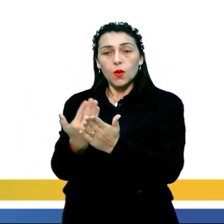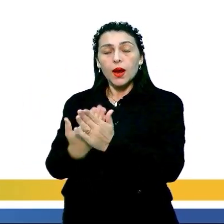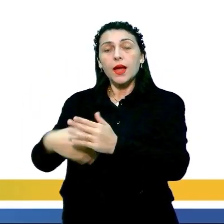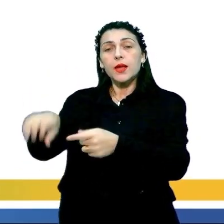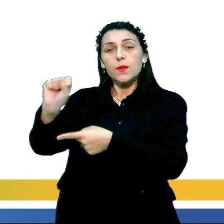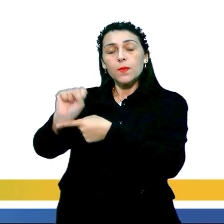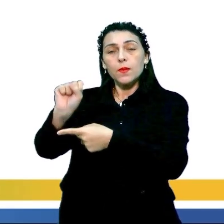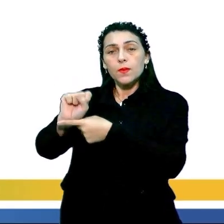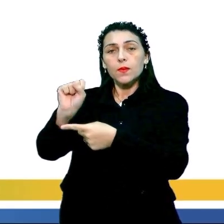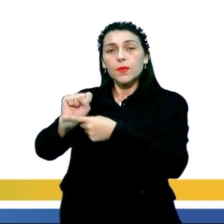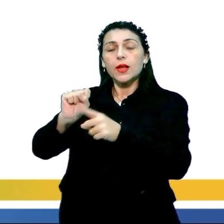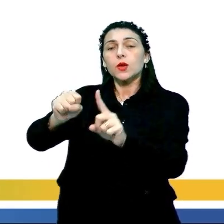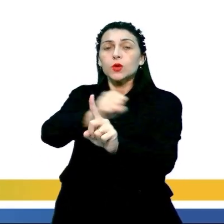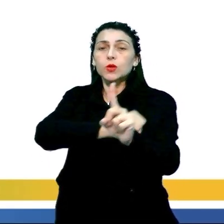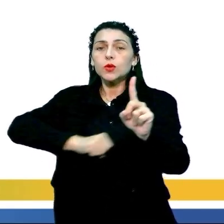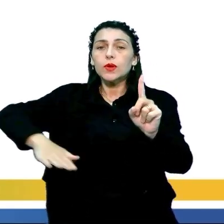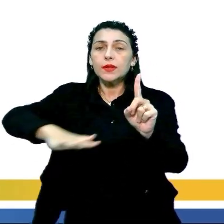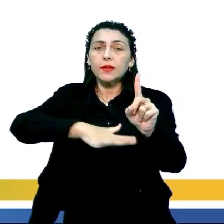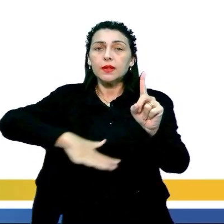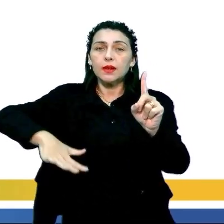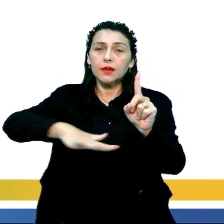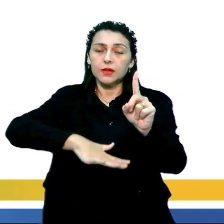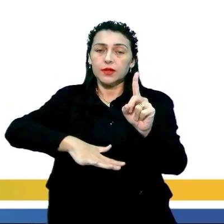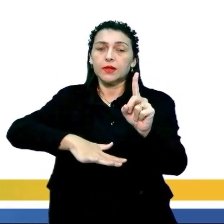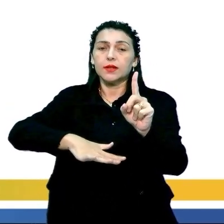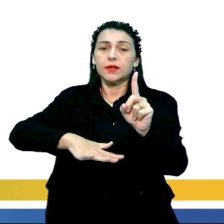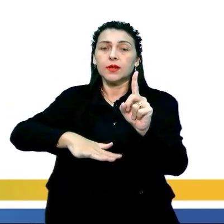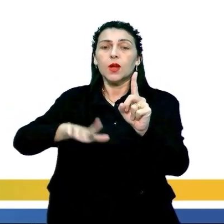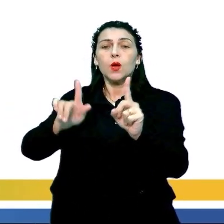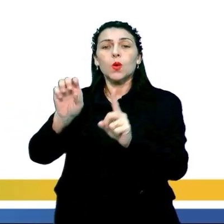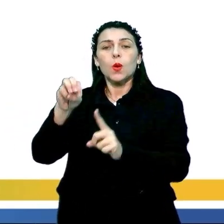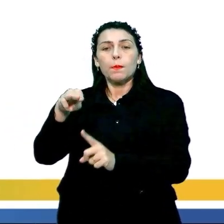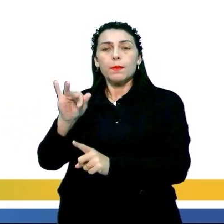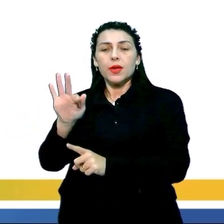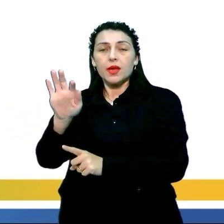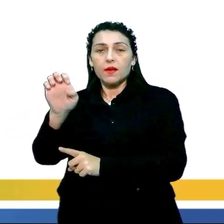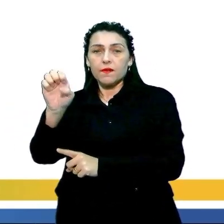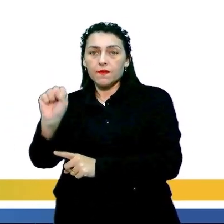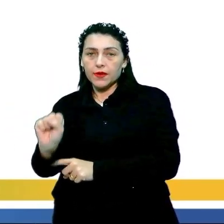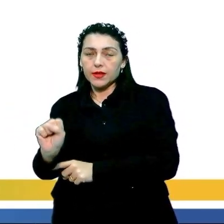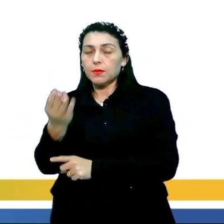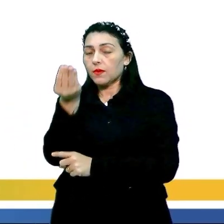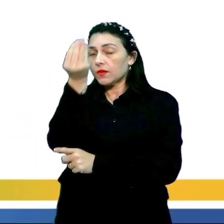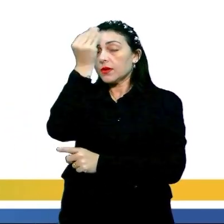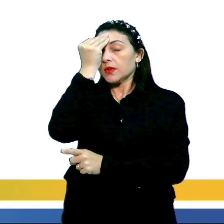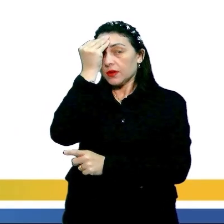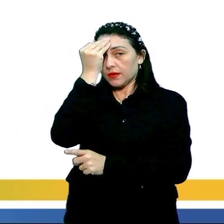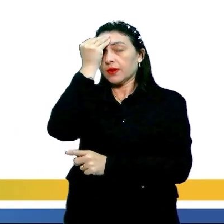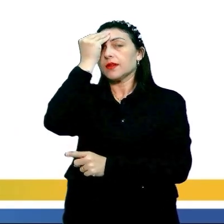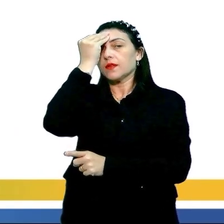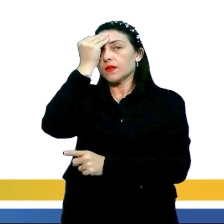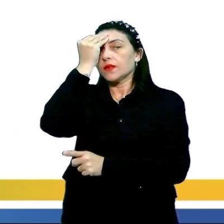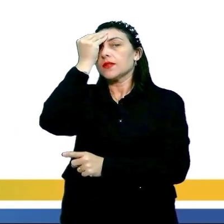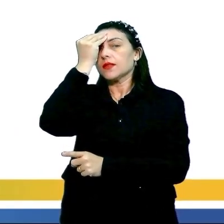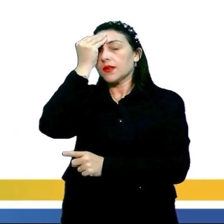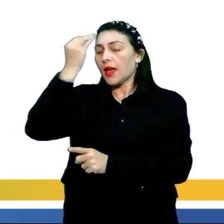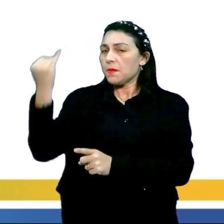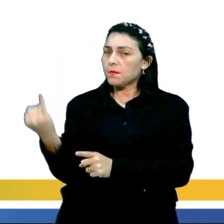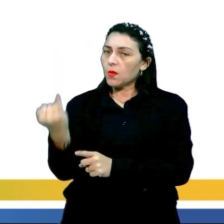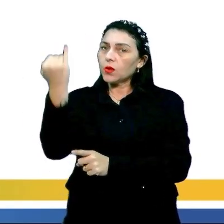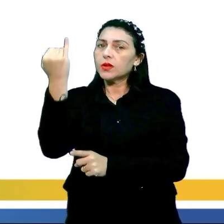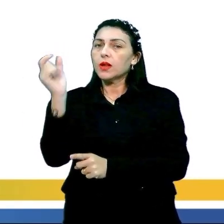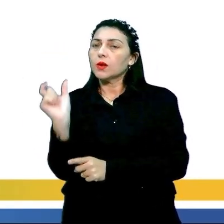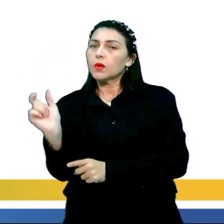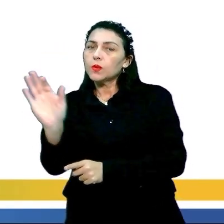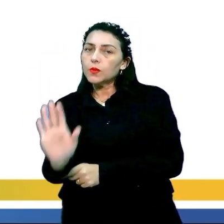o S é de sociedade. GOMIFs, para você gravar aí esses agentes interventores na